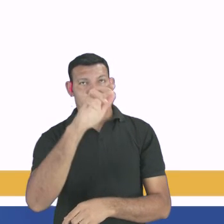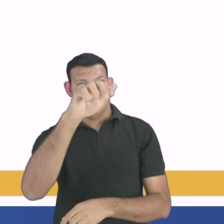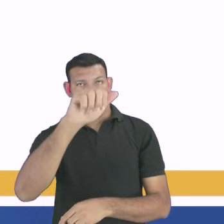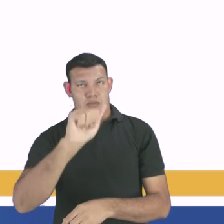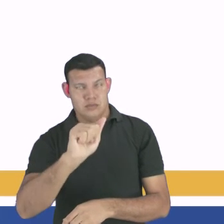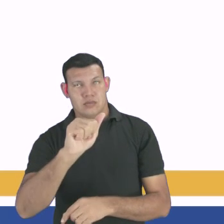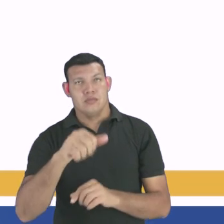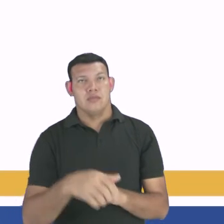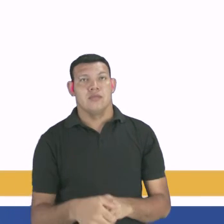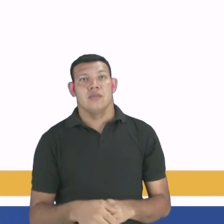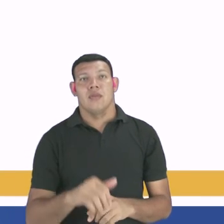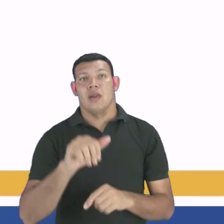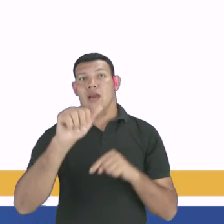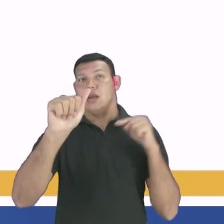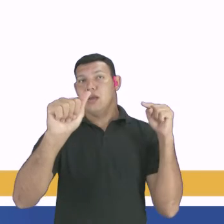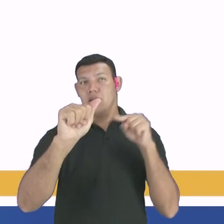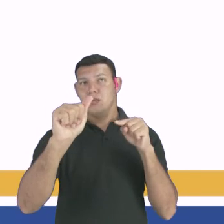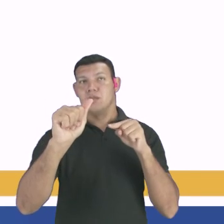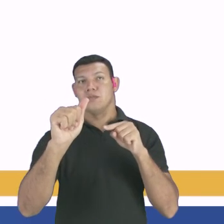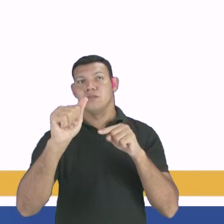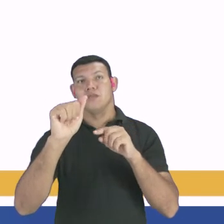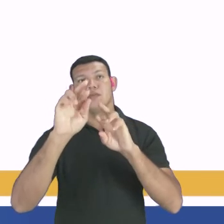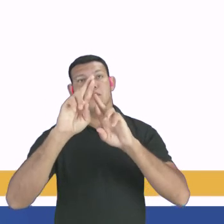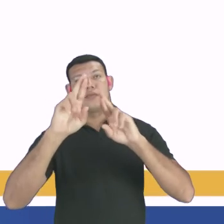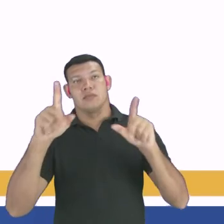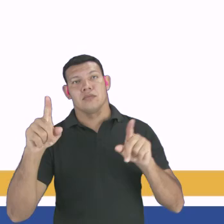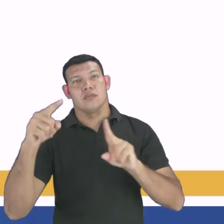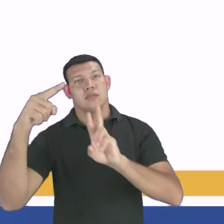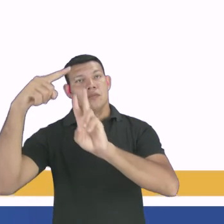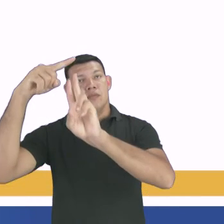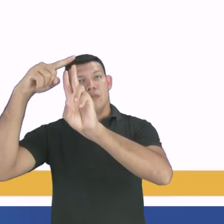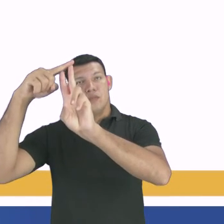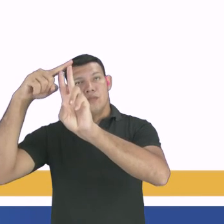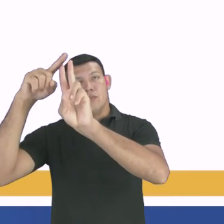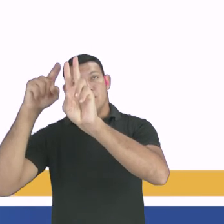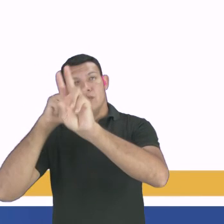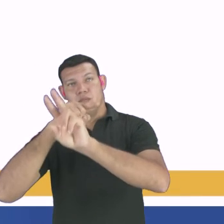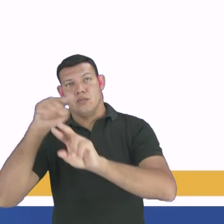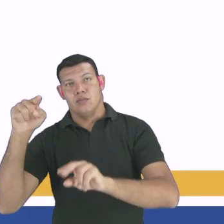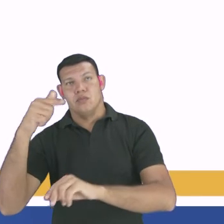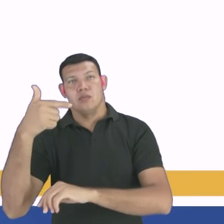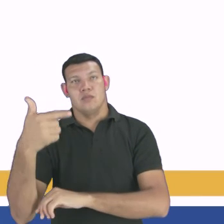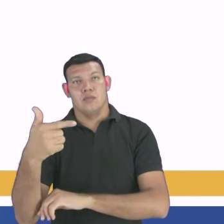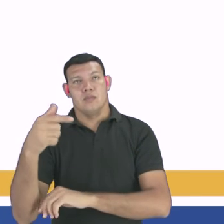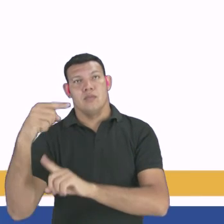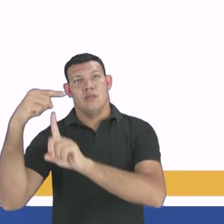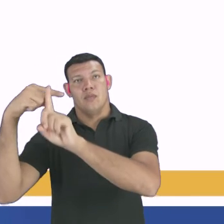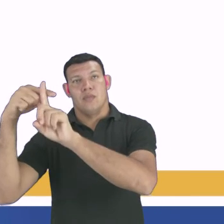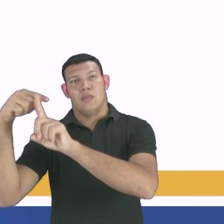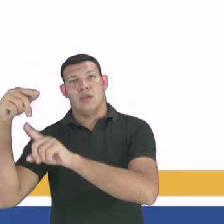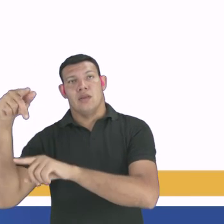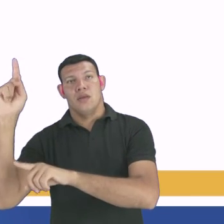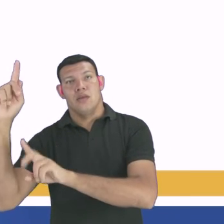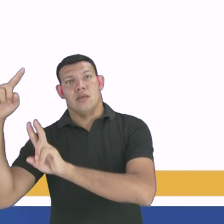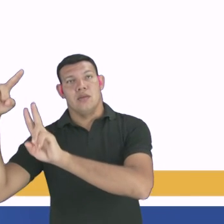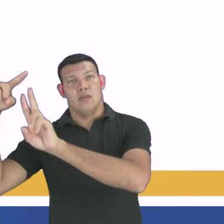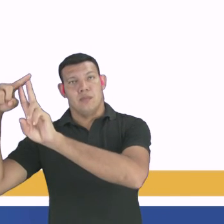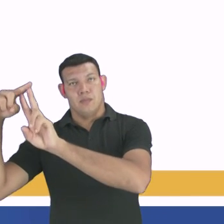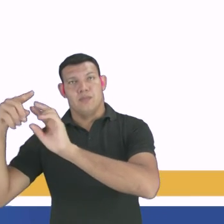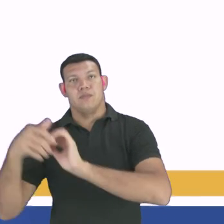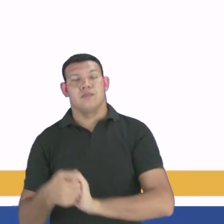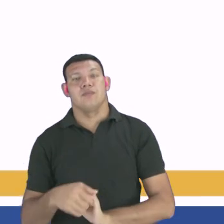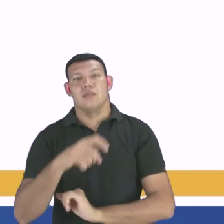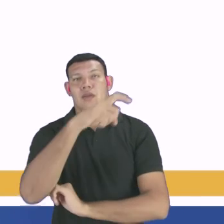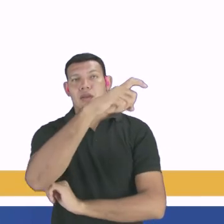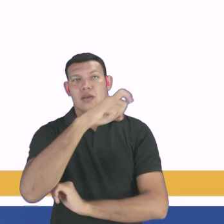ar tem que ser diferente de pi sobre 2 + Cap implica dizer que o meu x =